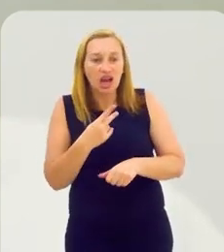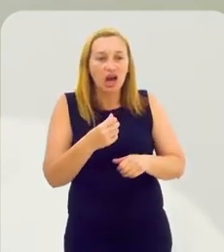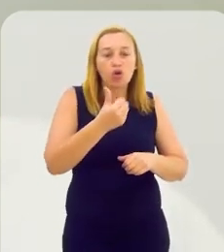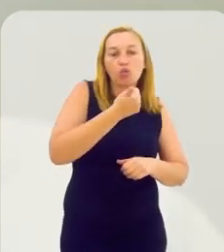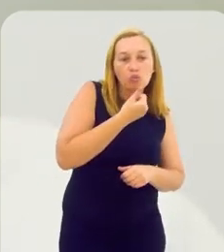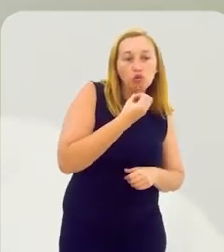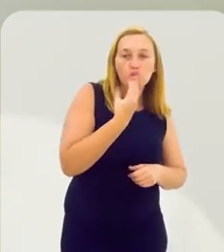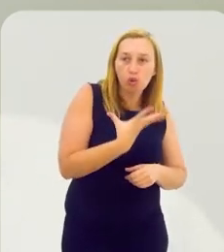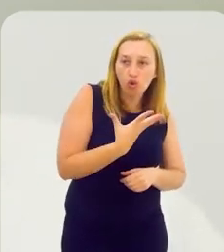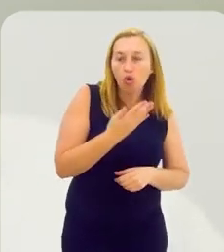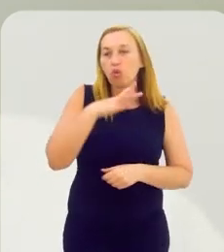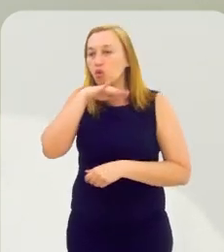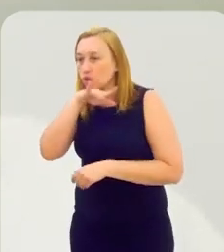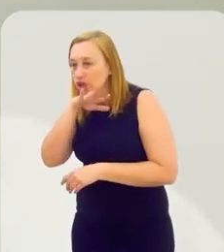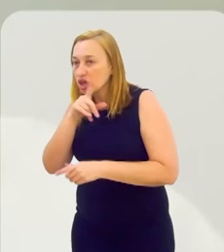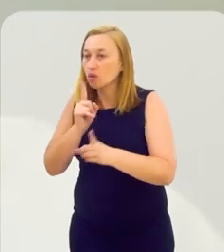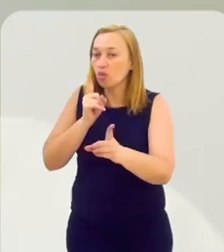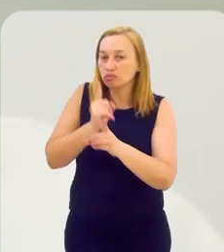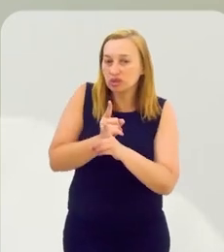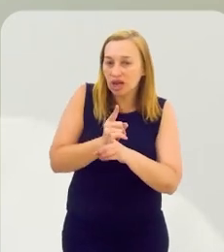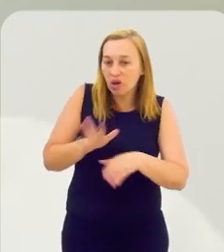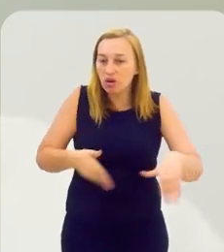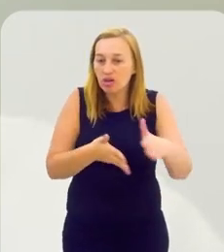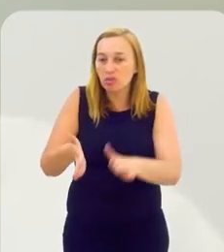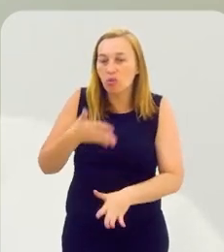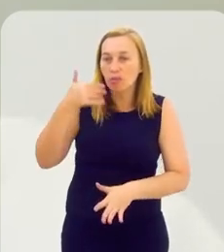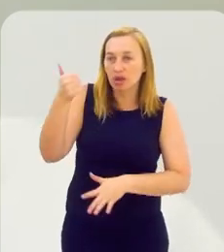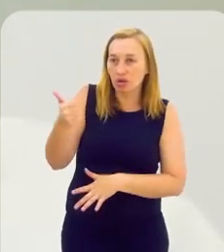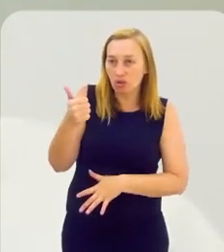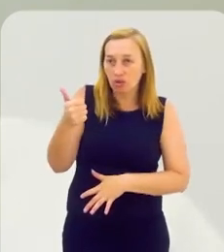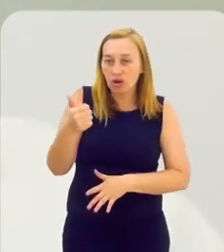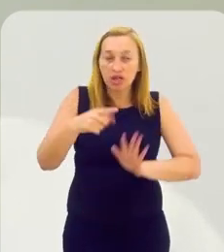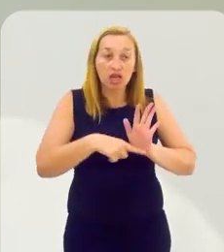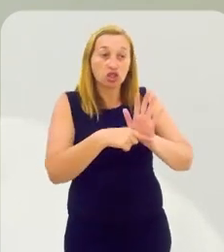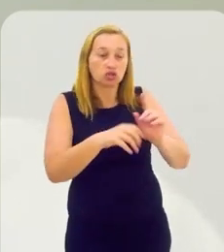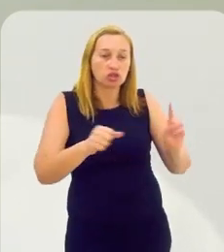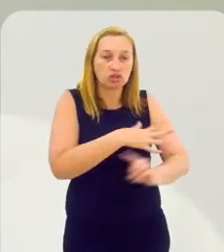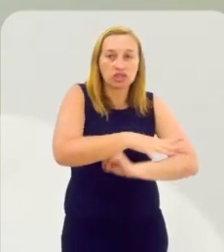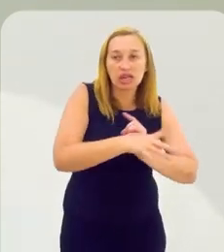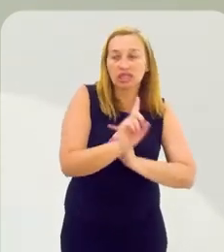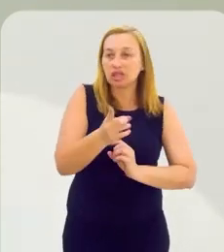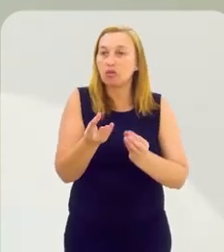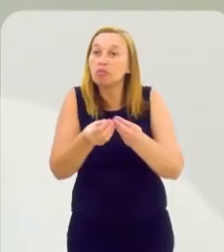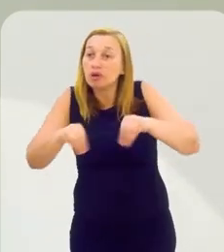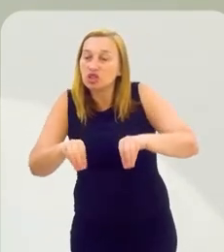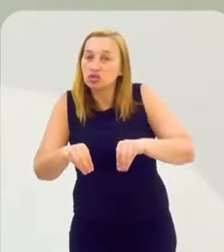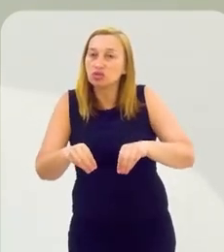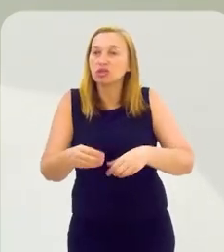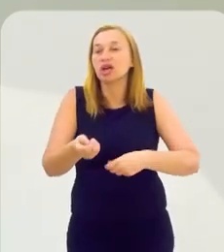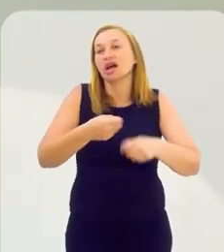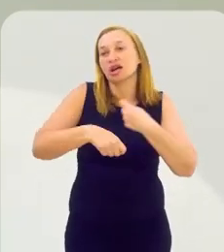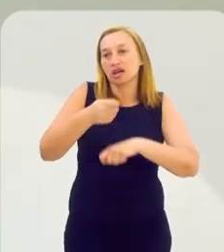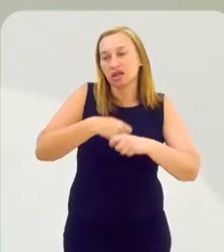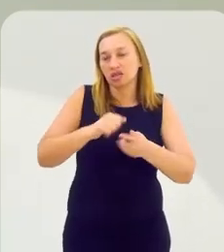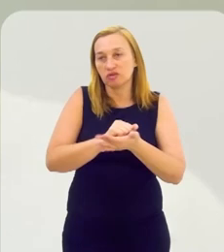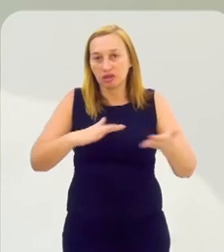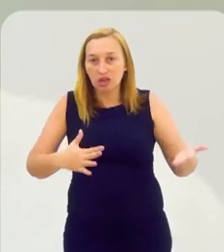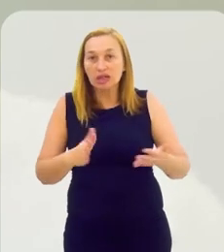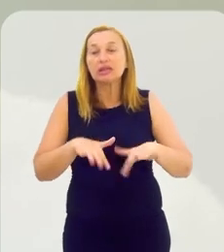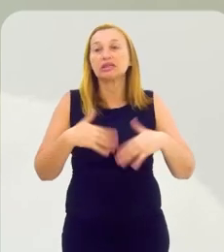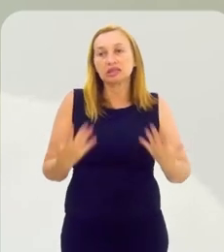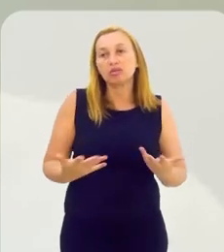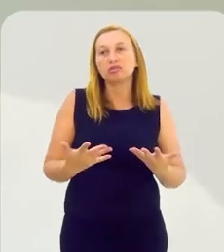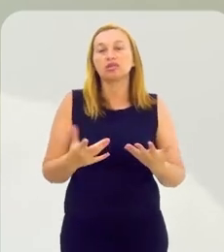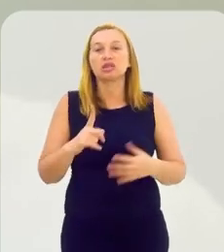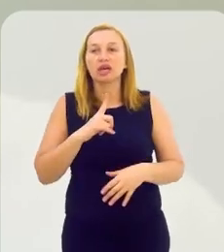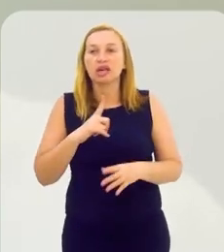tentar sempre achar um meio termo que atenda a um anseio social, mas que não prejudique a atividade econômica. Então, a gente tem